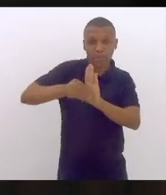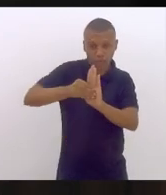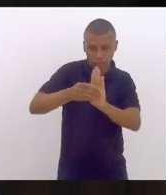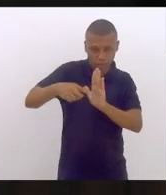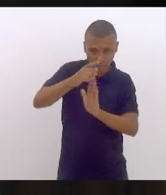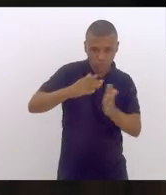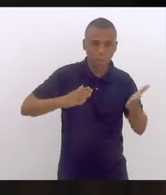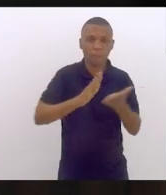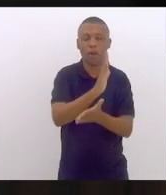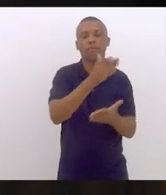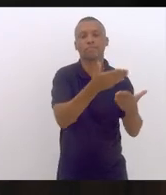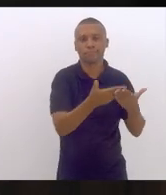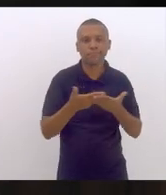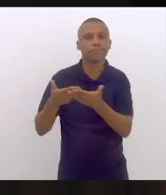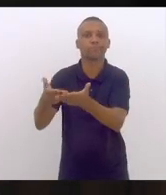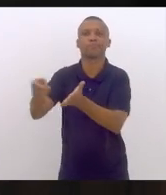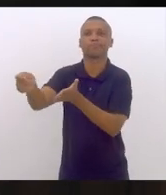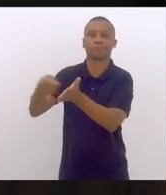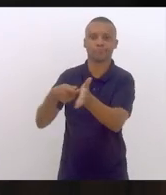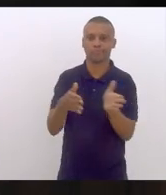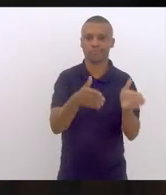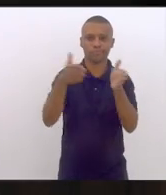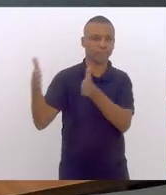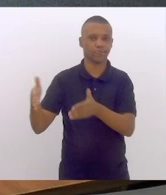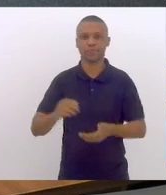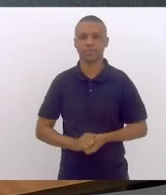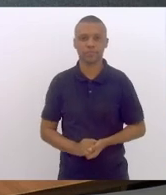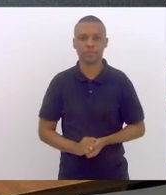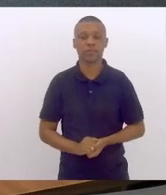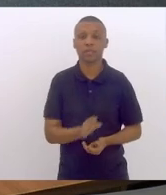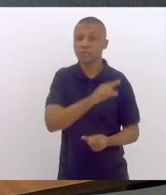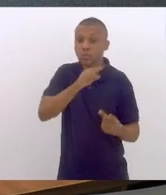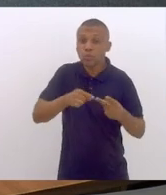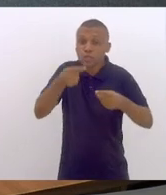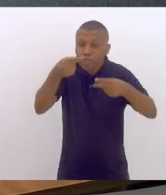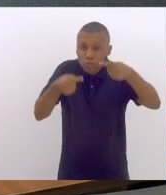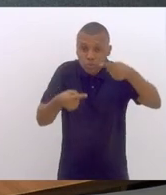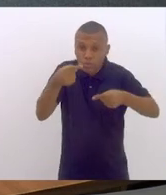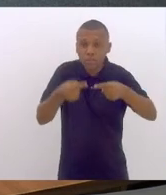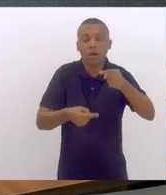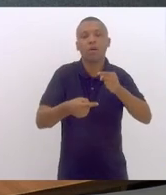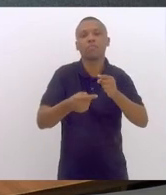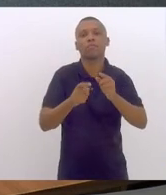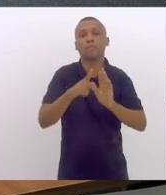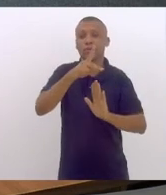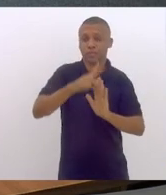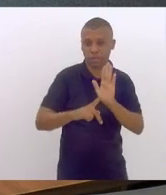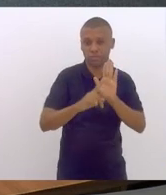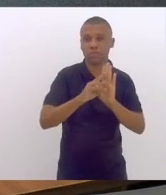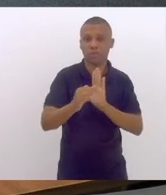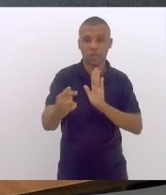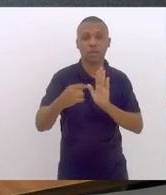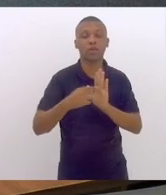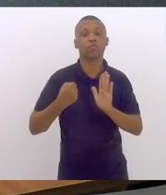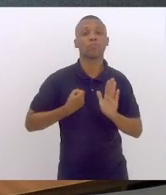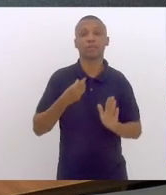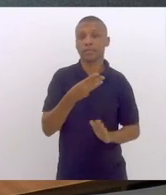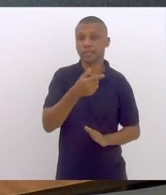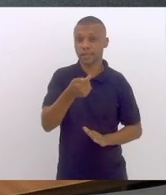aprovado vai autógrafo em segunda discussão redação do vencido projeto de lei